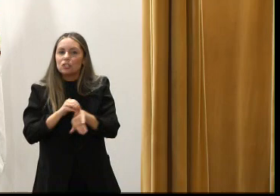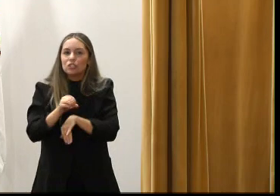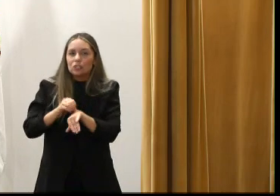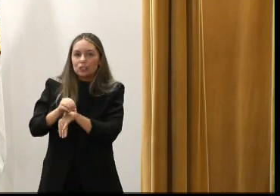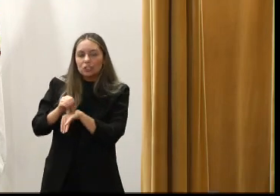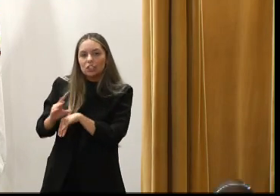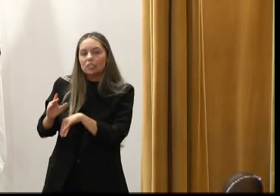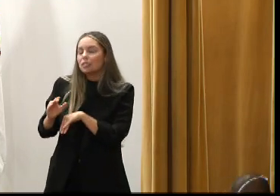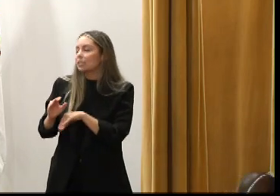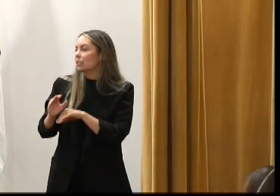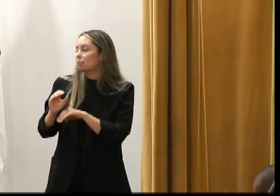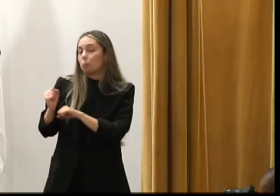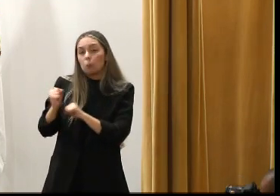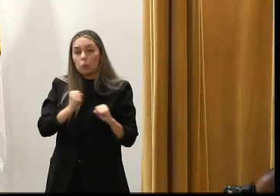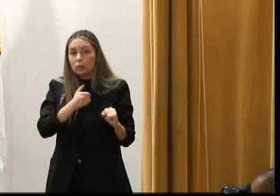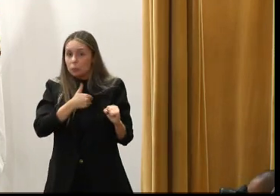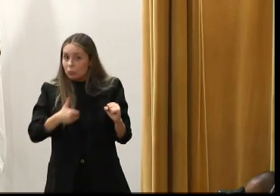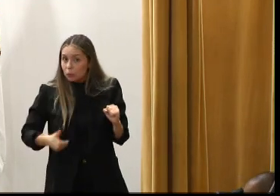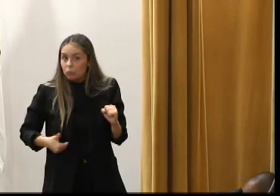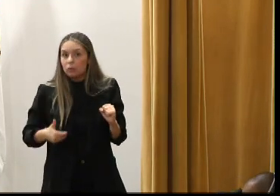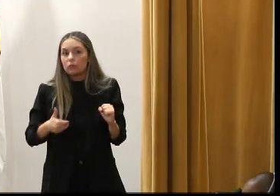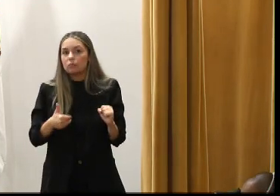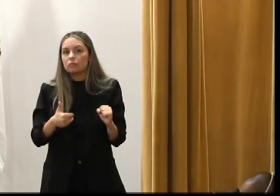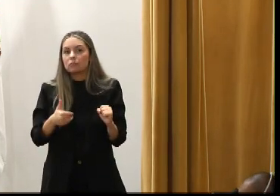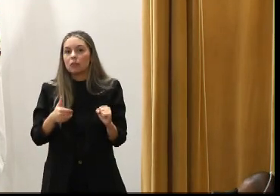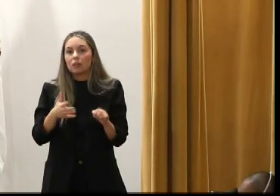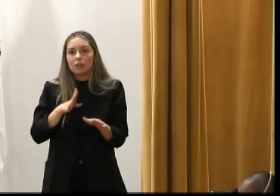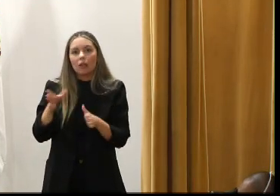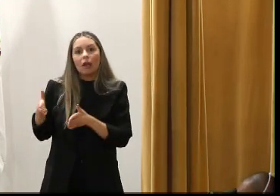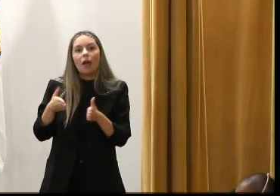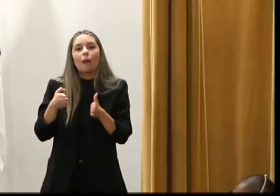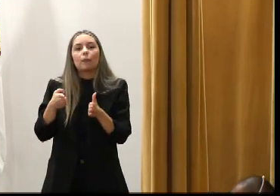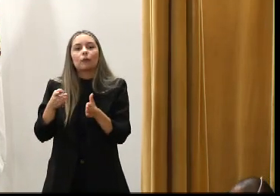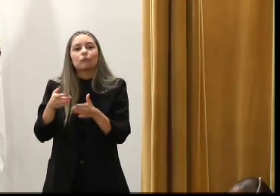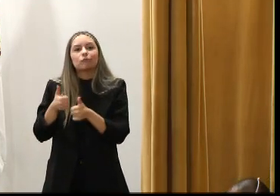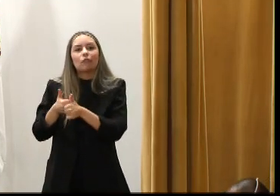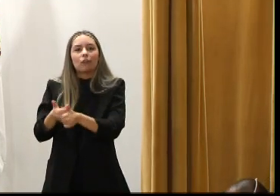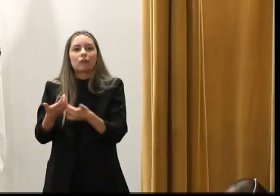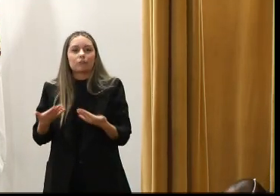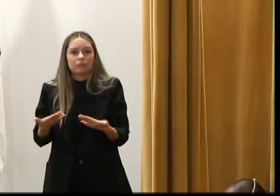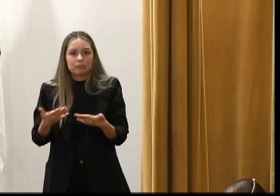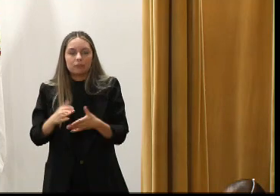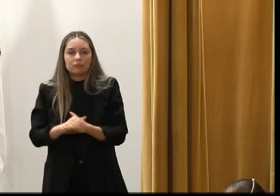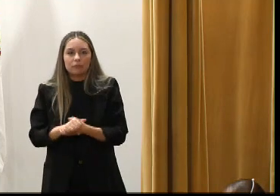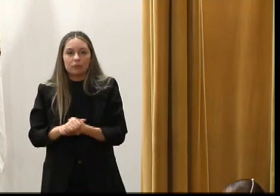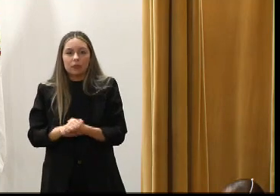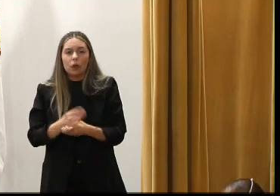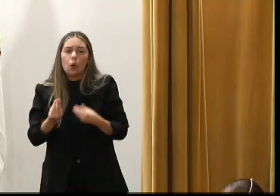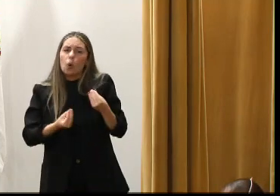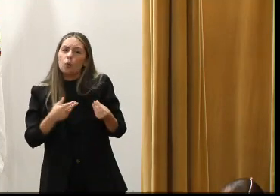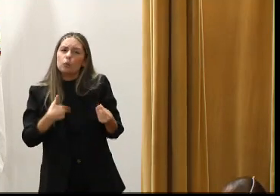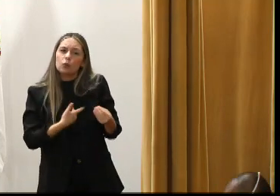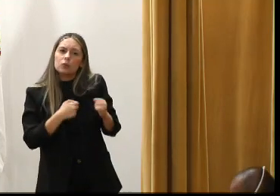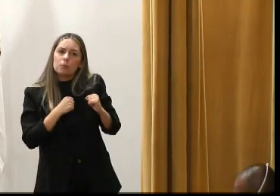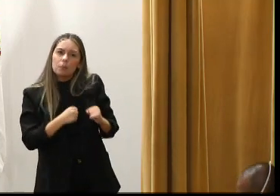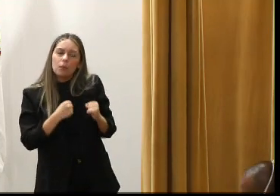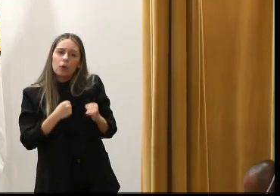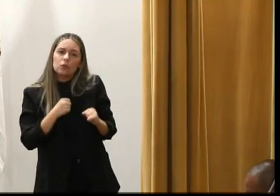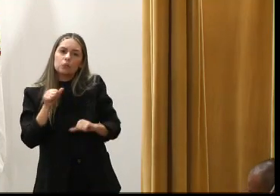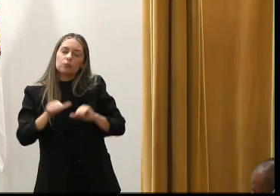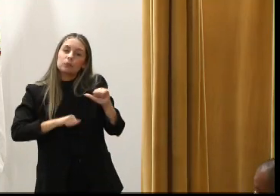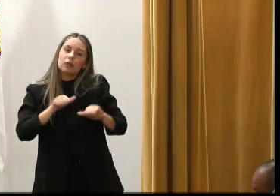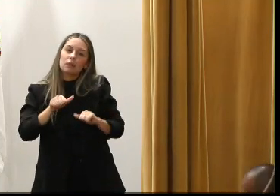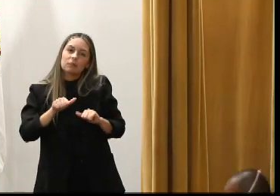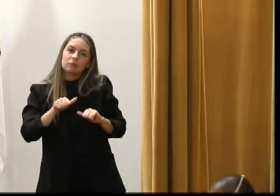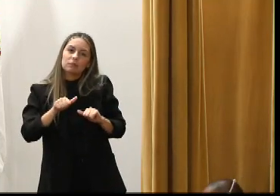nós como poder público, né, que caminho podemos seguir, alguma coisa que a gente possa, né, mudar